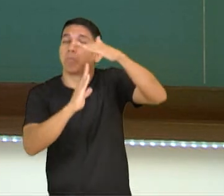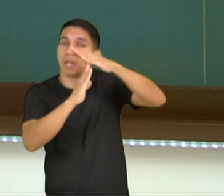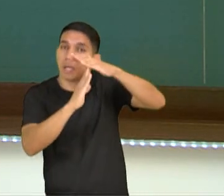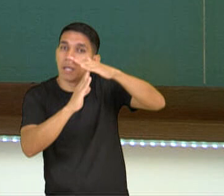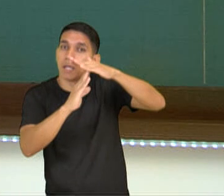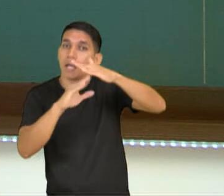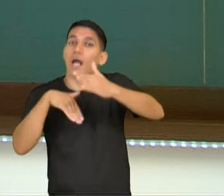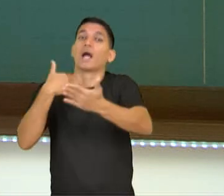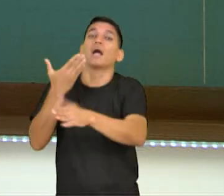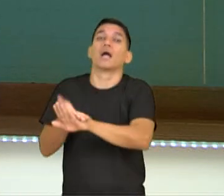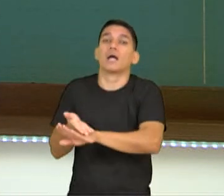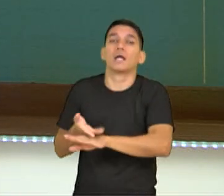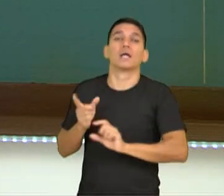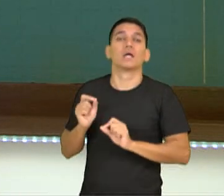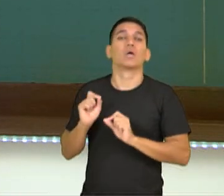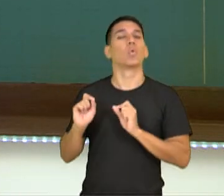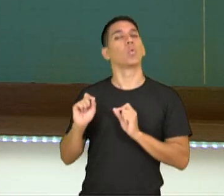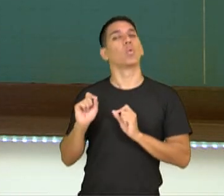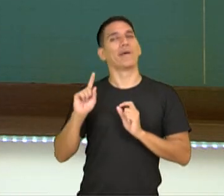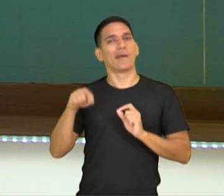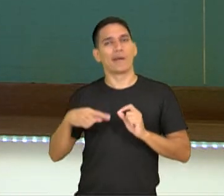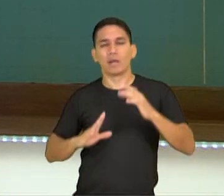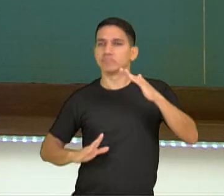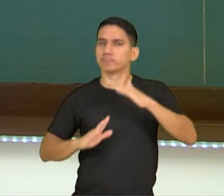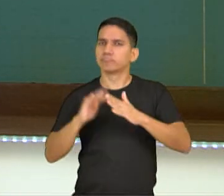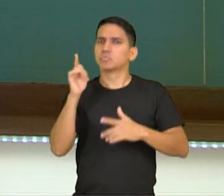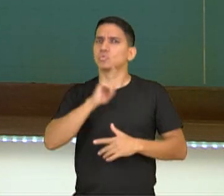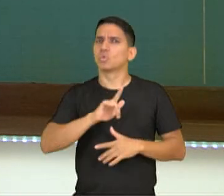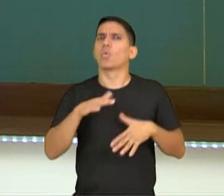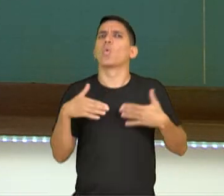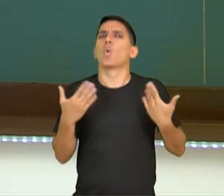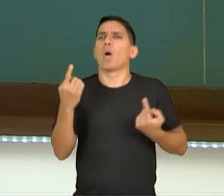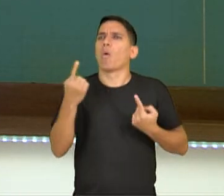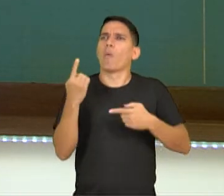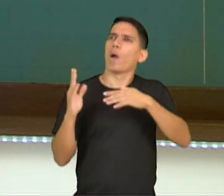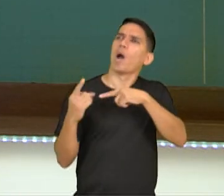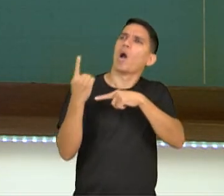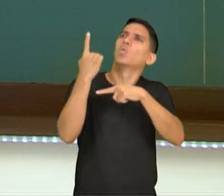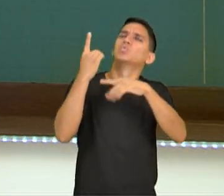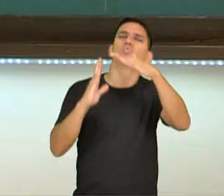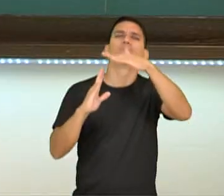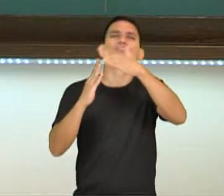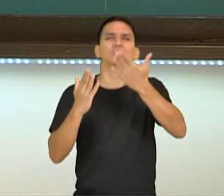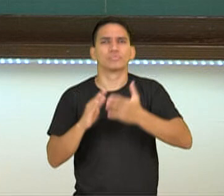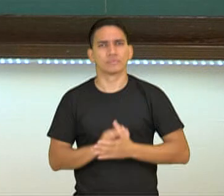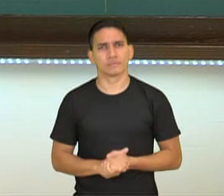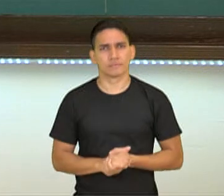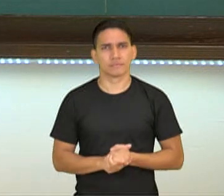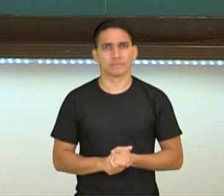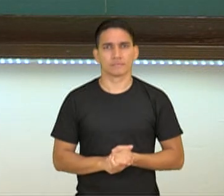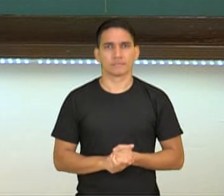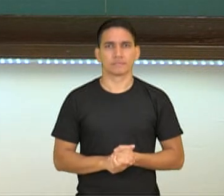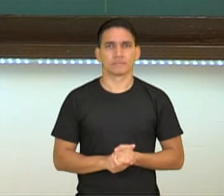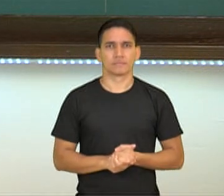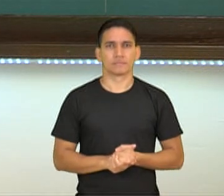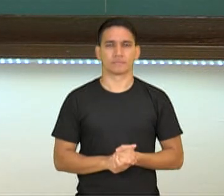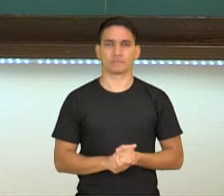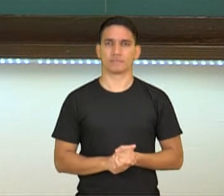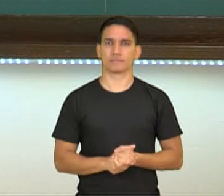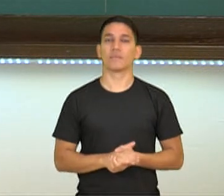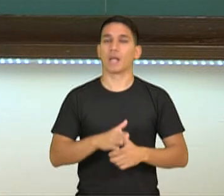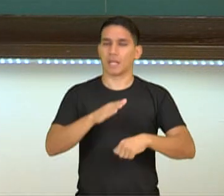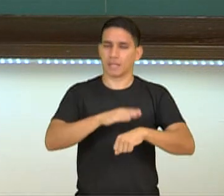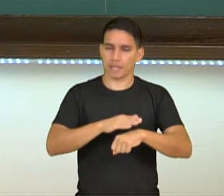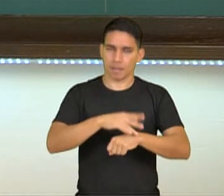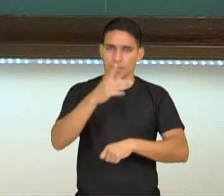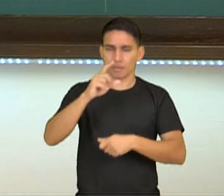máxima, a altura que será atingida. Qual que será essa altura? Qual será essa altura atingida? Então, vou